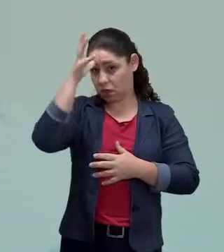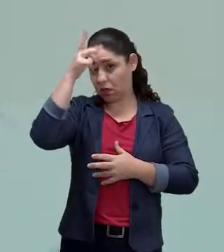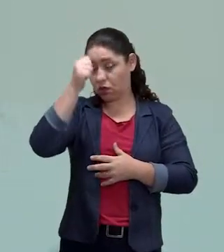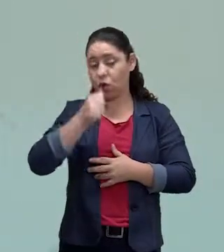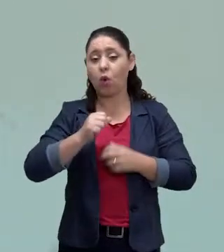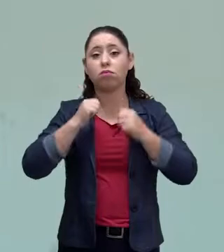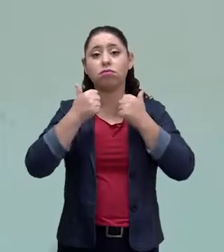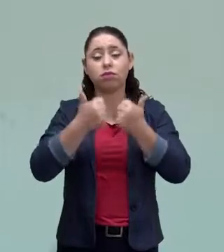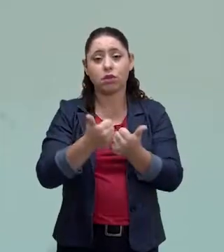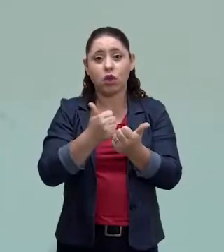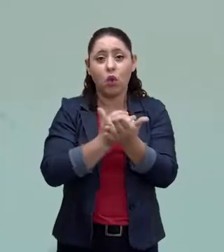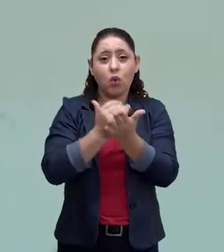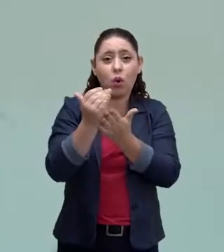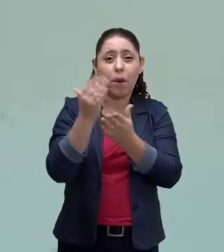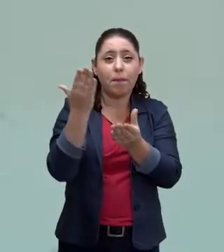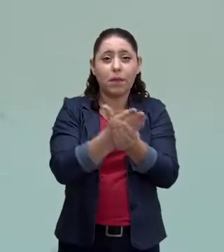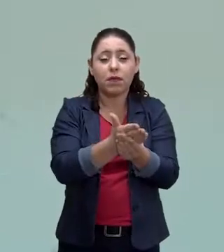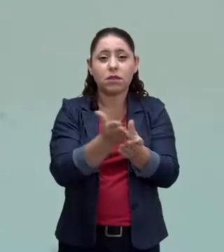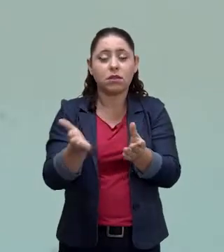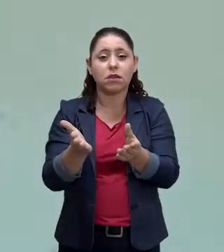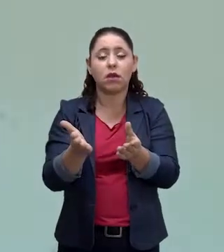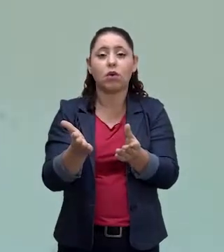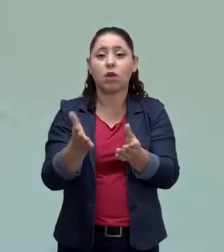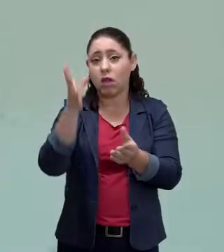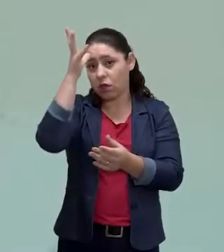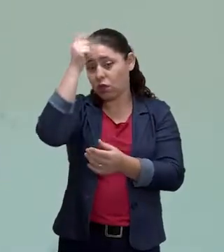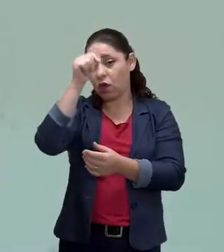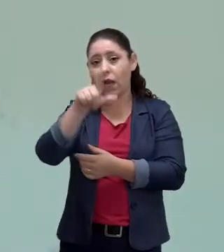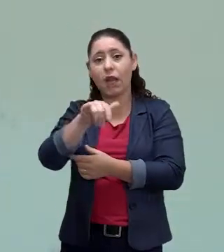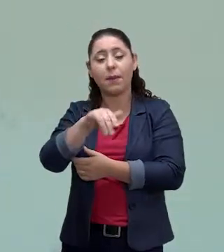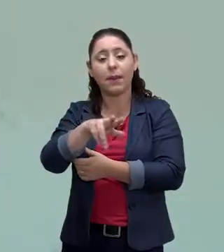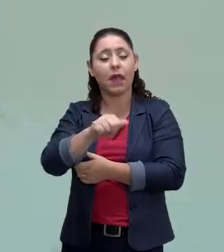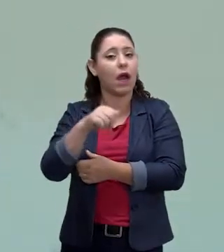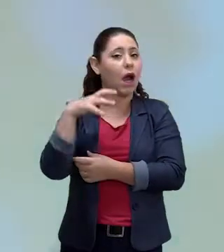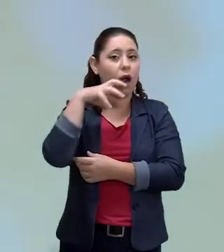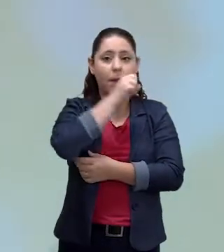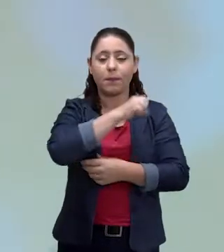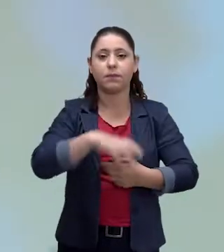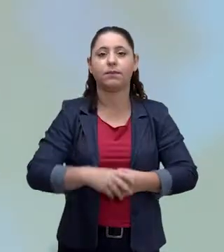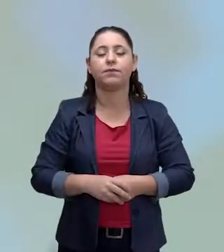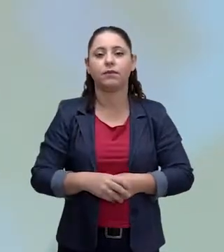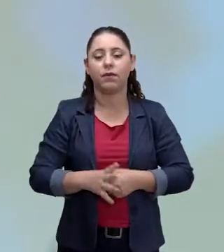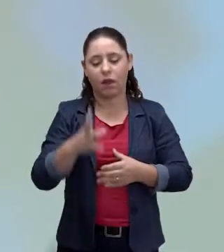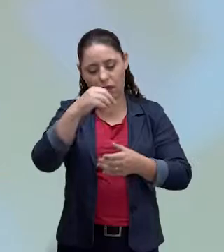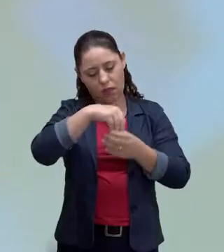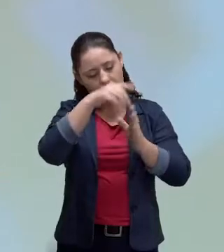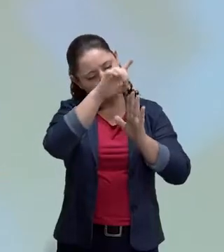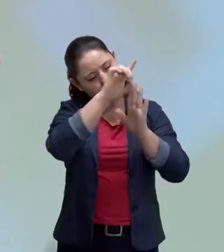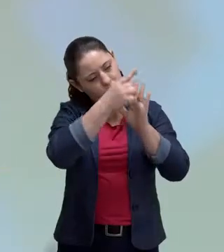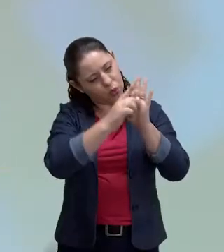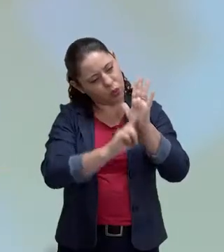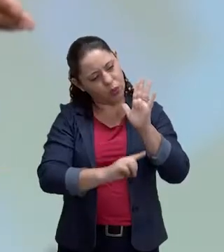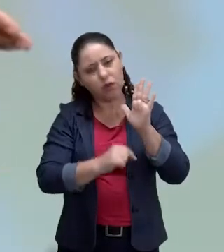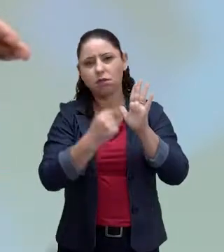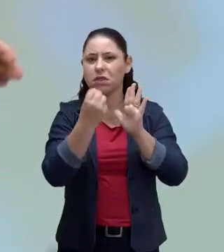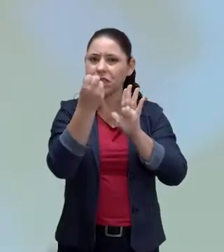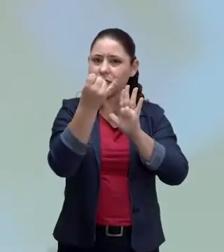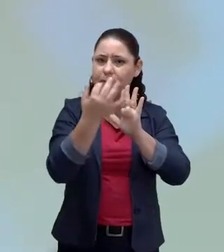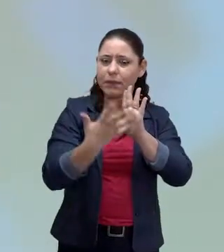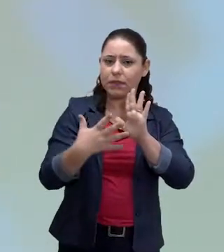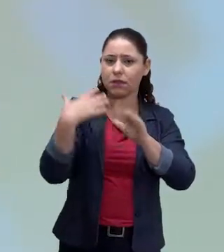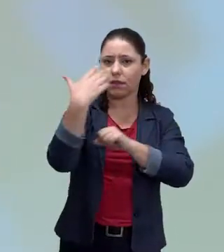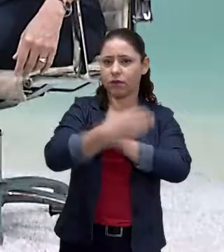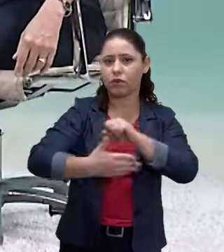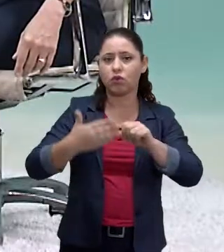uma decisão favorável já de início da ação, que a gente chama de uma decisão liminar. Dentro dessa documentação, né, como a defensora